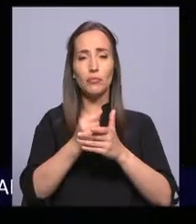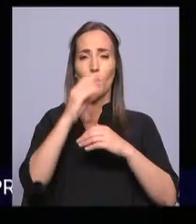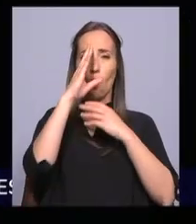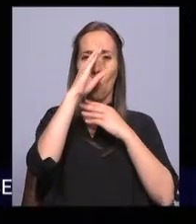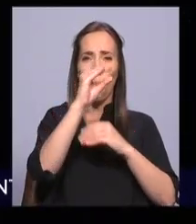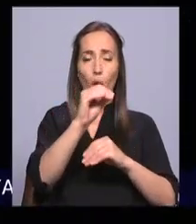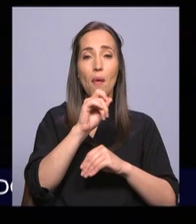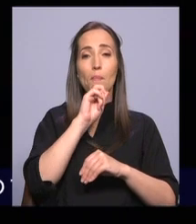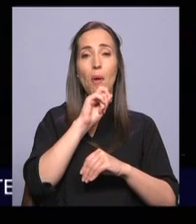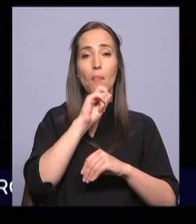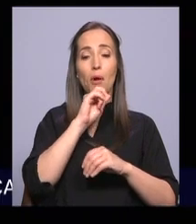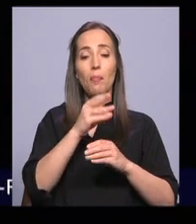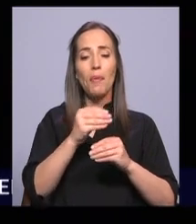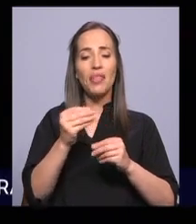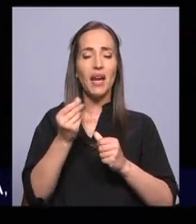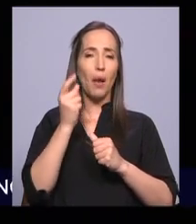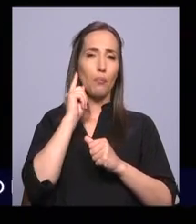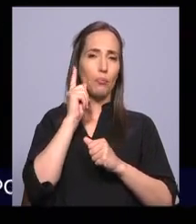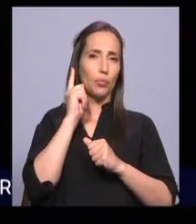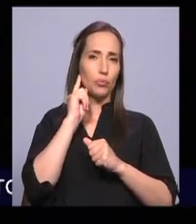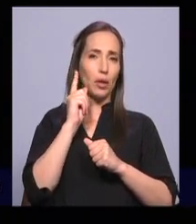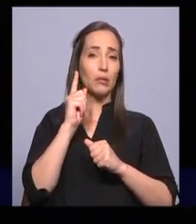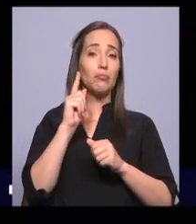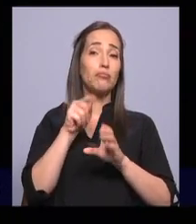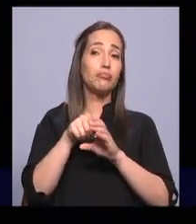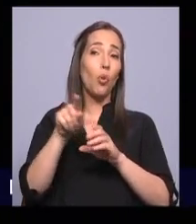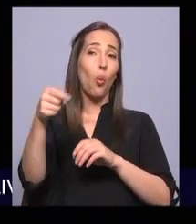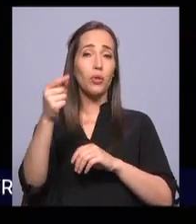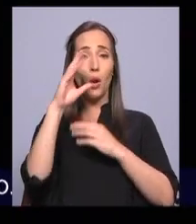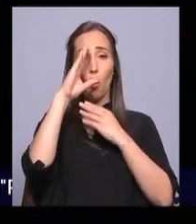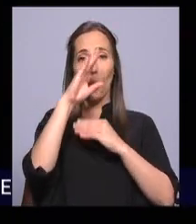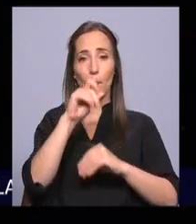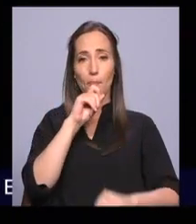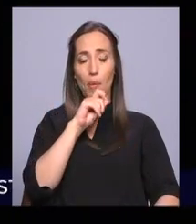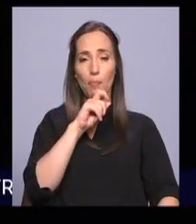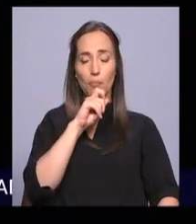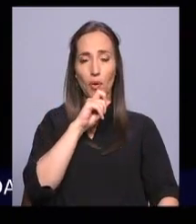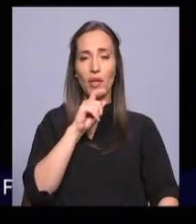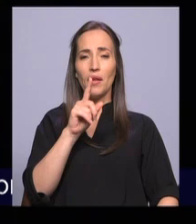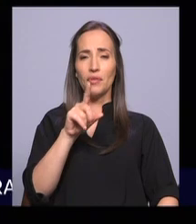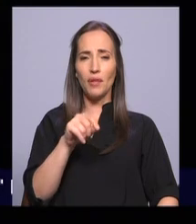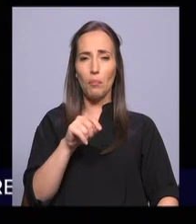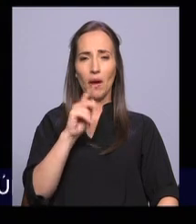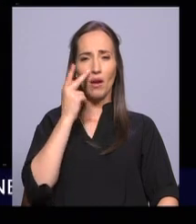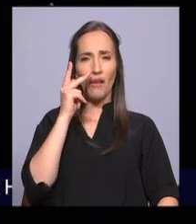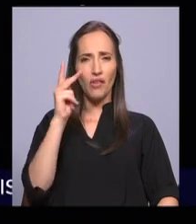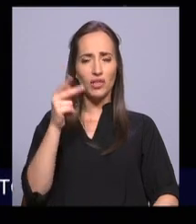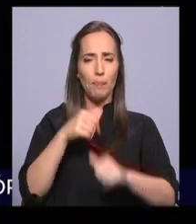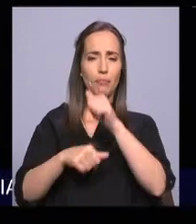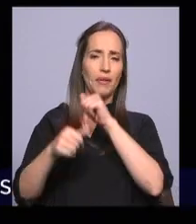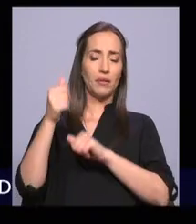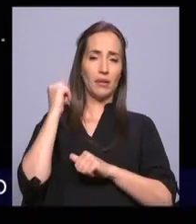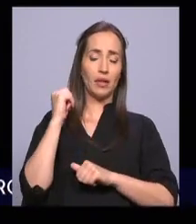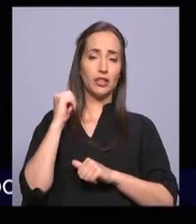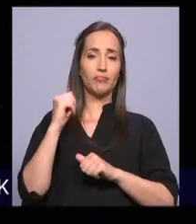de material fundamental para a vida noutros planetas, locais, noutras luas. Portanto, é também viajar às nossas origens à custa